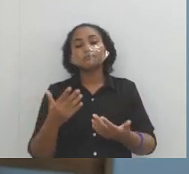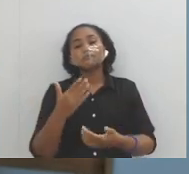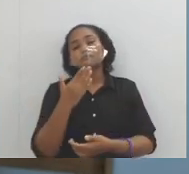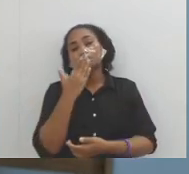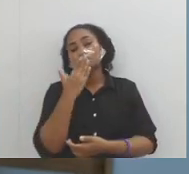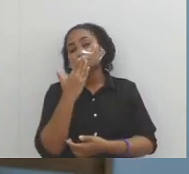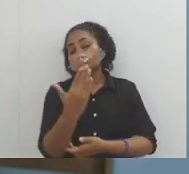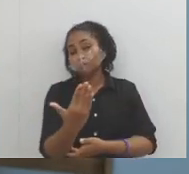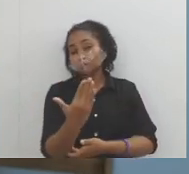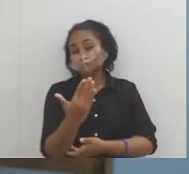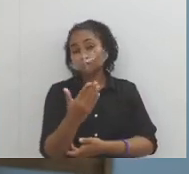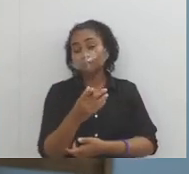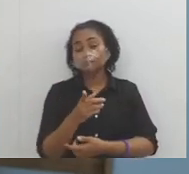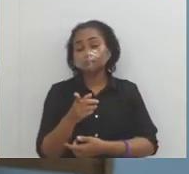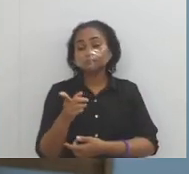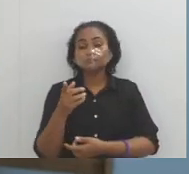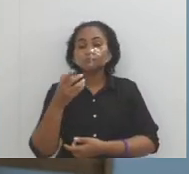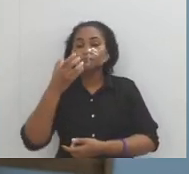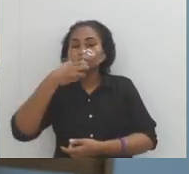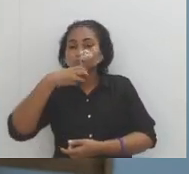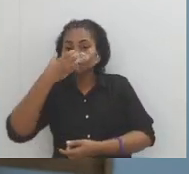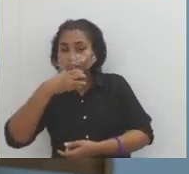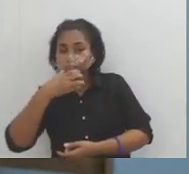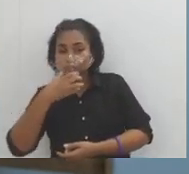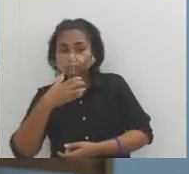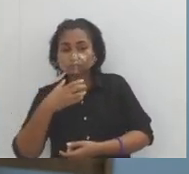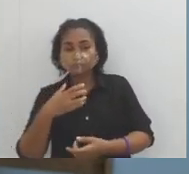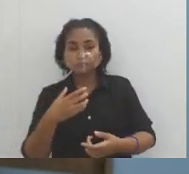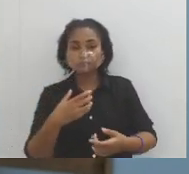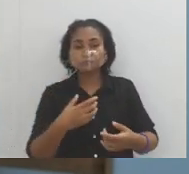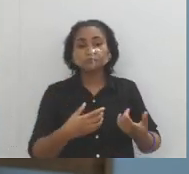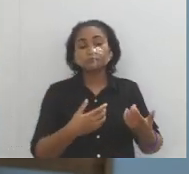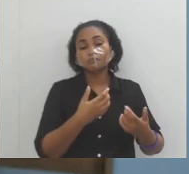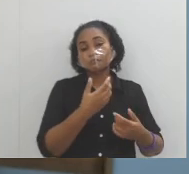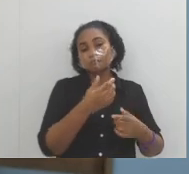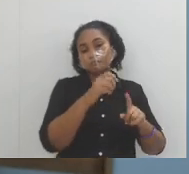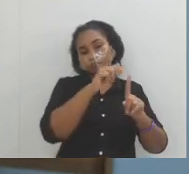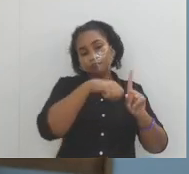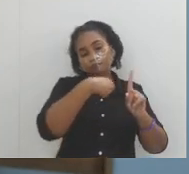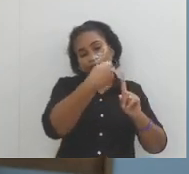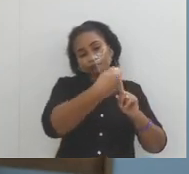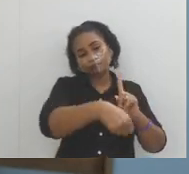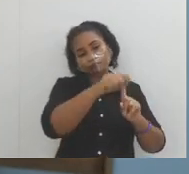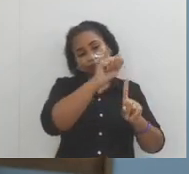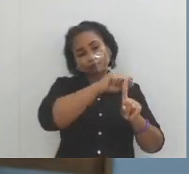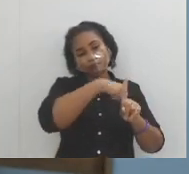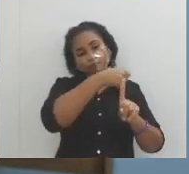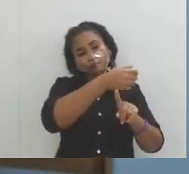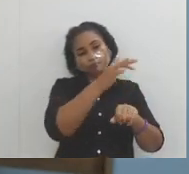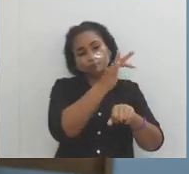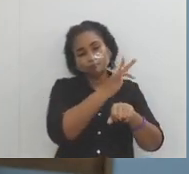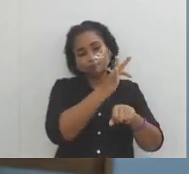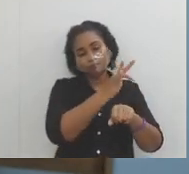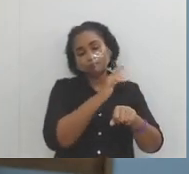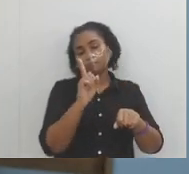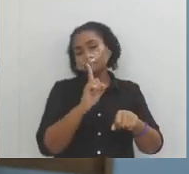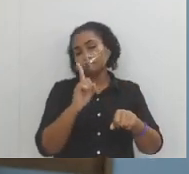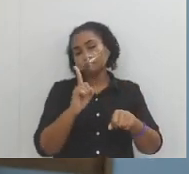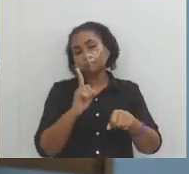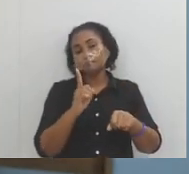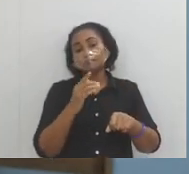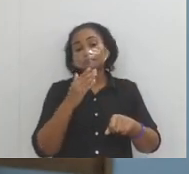falamos prefiro maçã do que banana, não está dentro do padrão culto da língua.